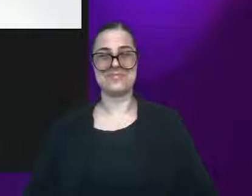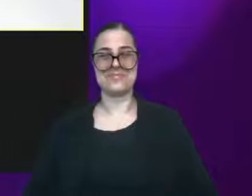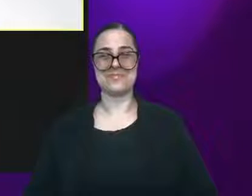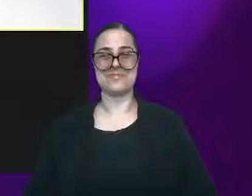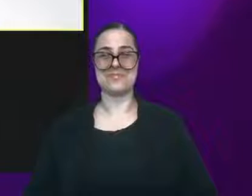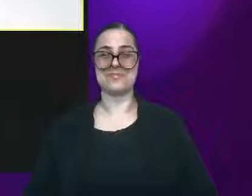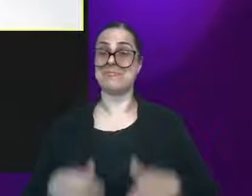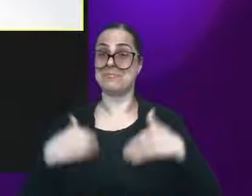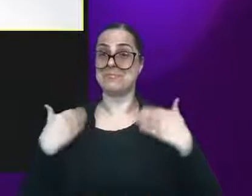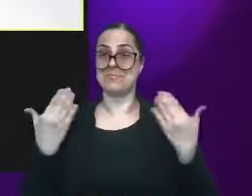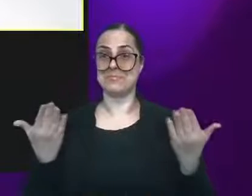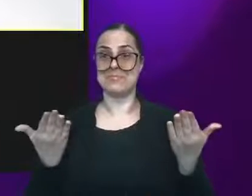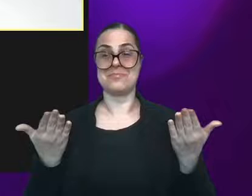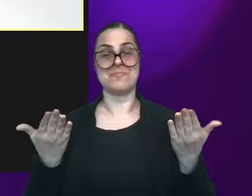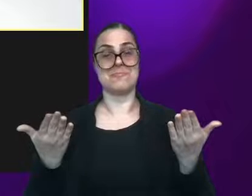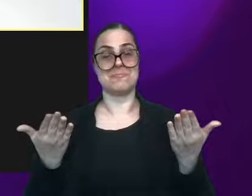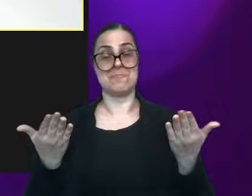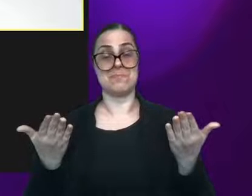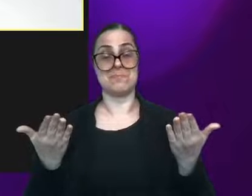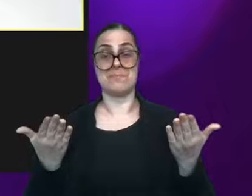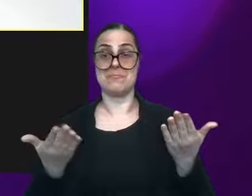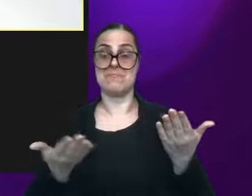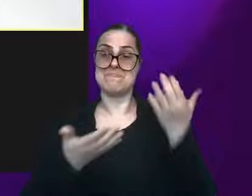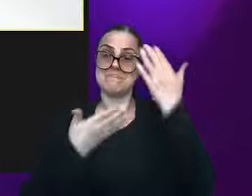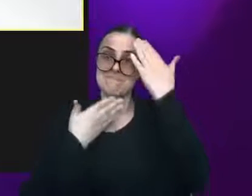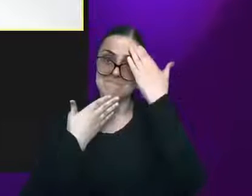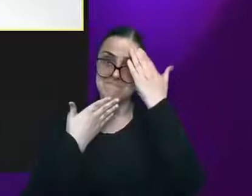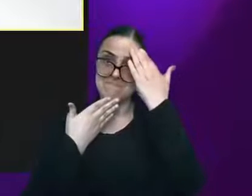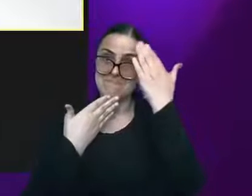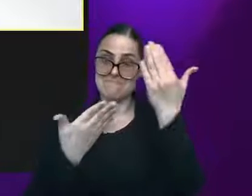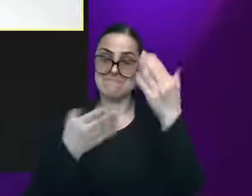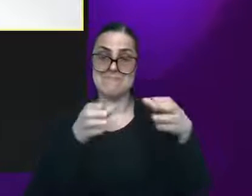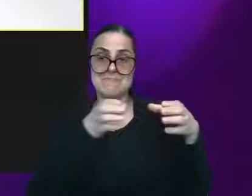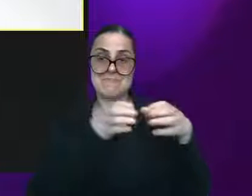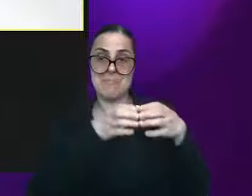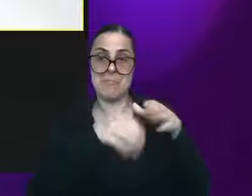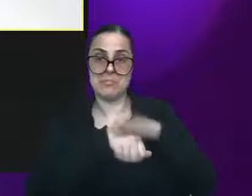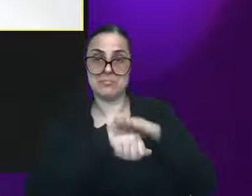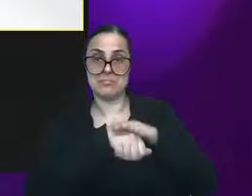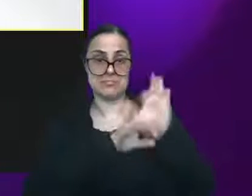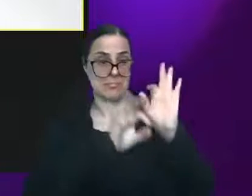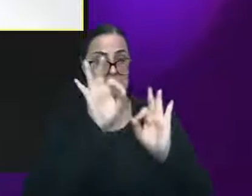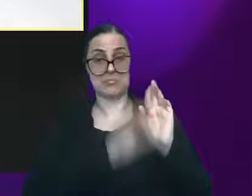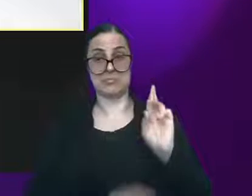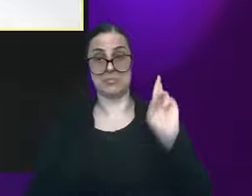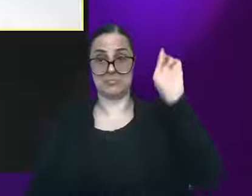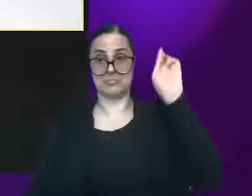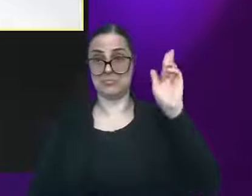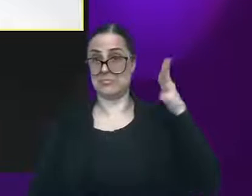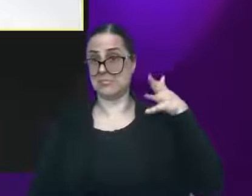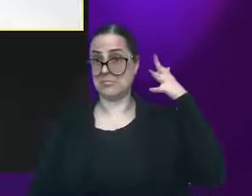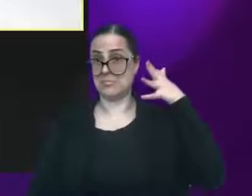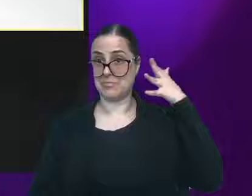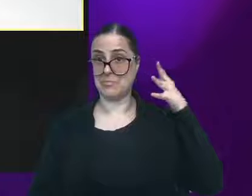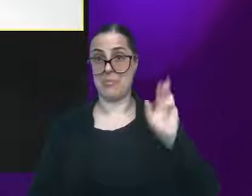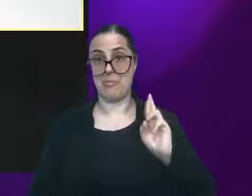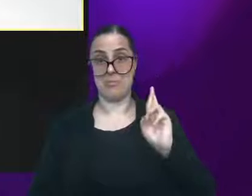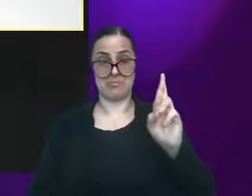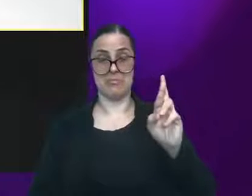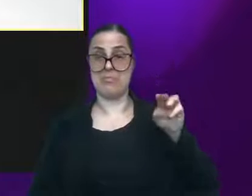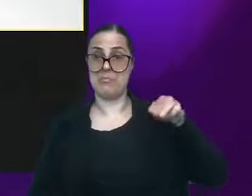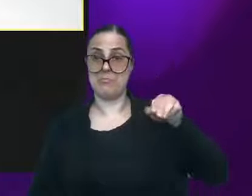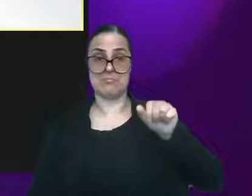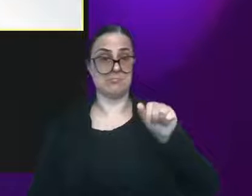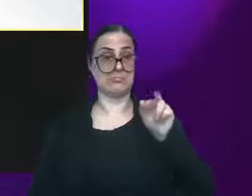Então eu gostaria de agradecer à comissão organizadora, em nome da doutora Maria Fernanda, e